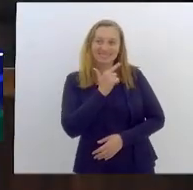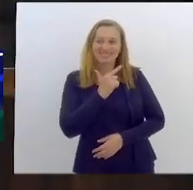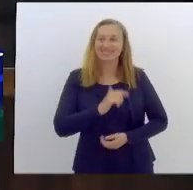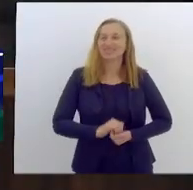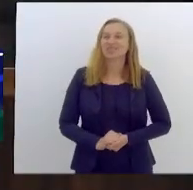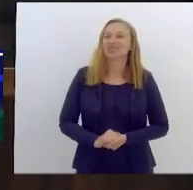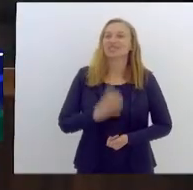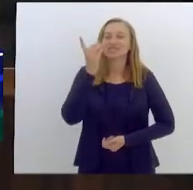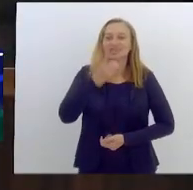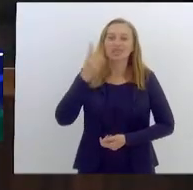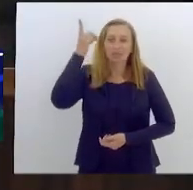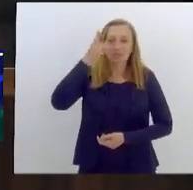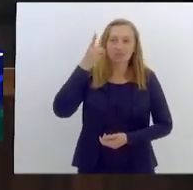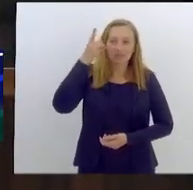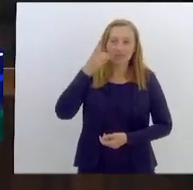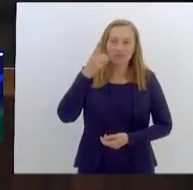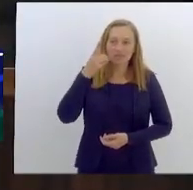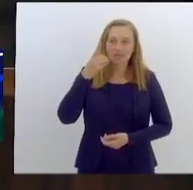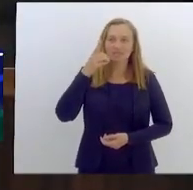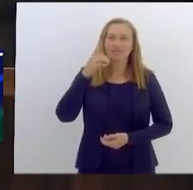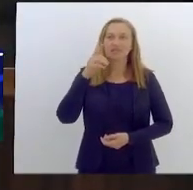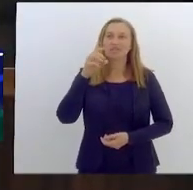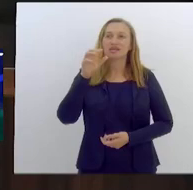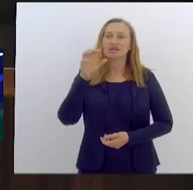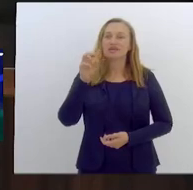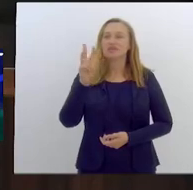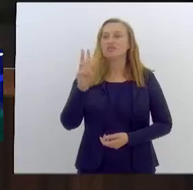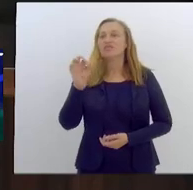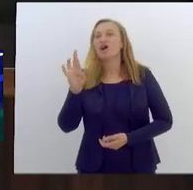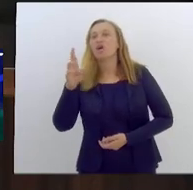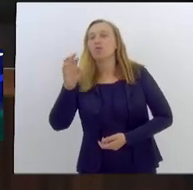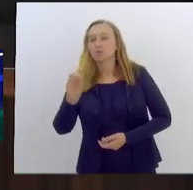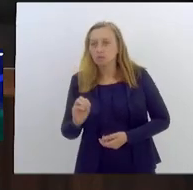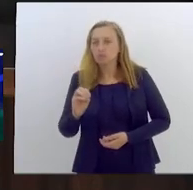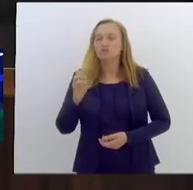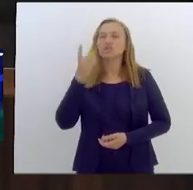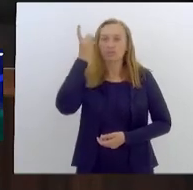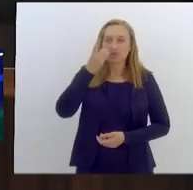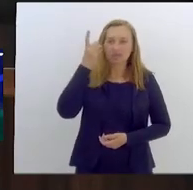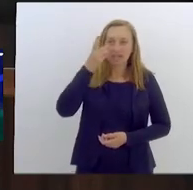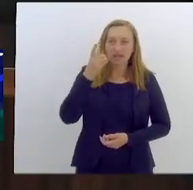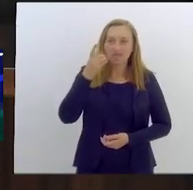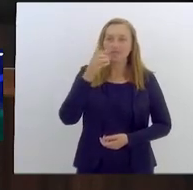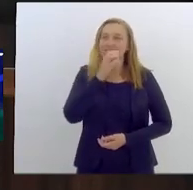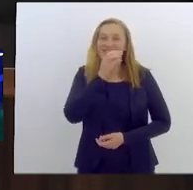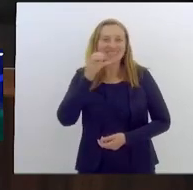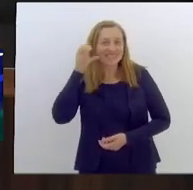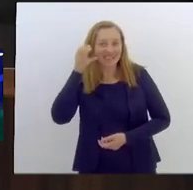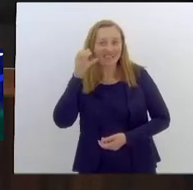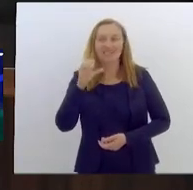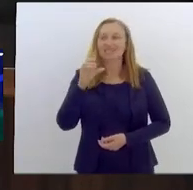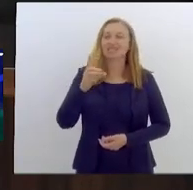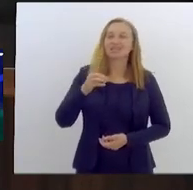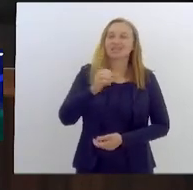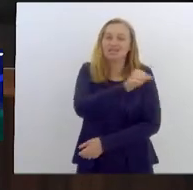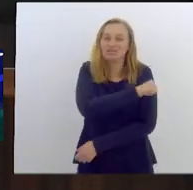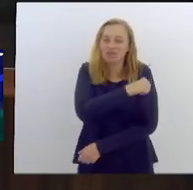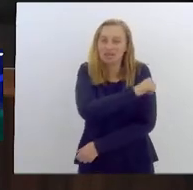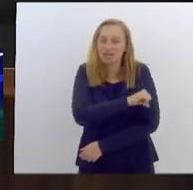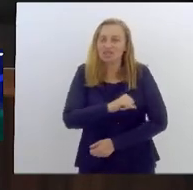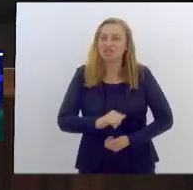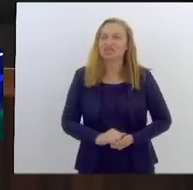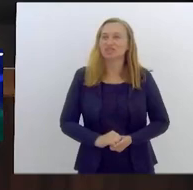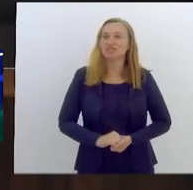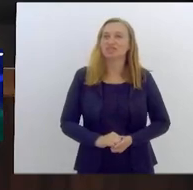O deputado Rafael do Gordo, deputado Valdo Ceasa, deputado Carlos Macedo, Célia Jordão, enfermeira